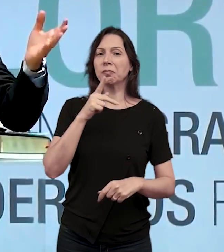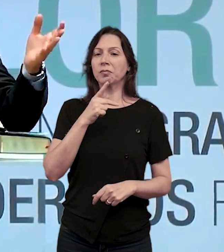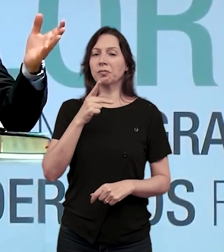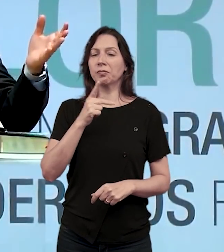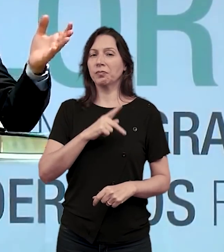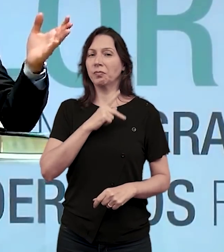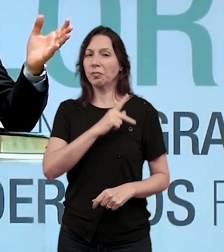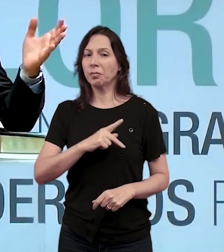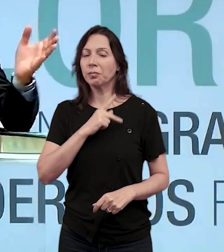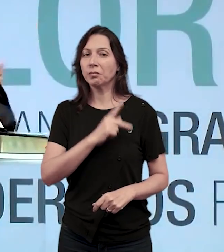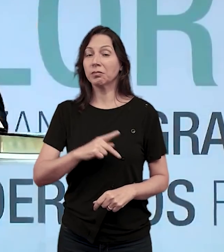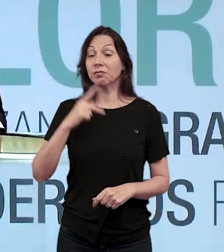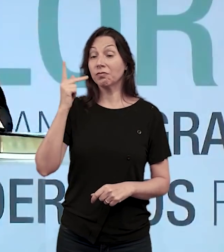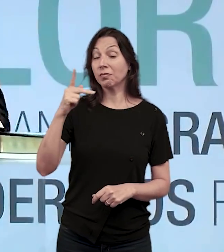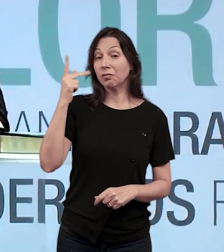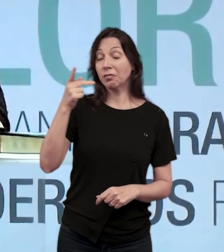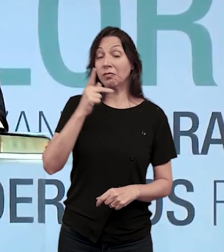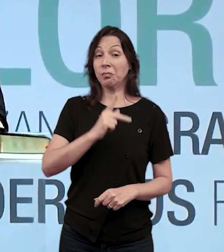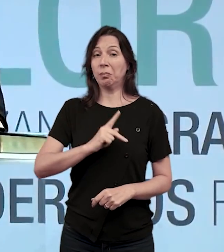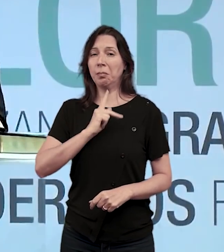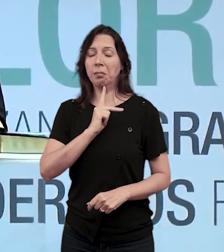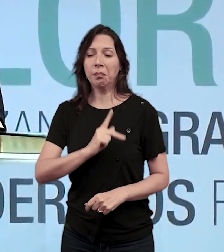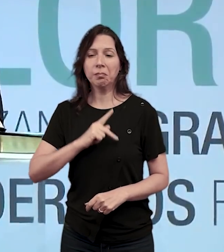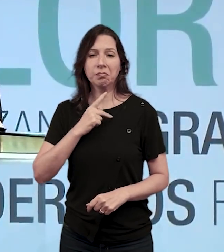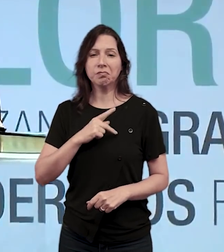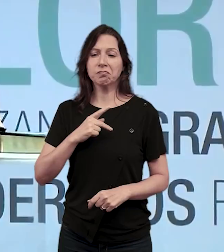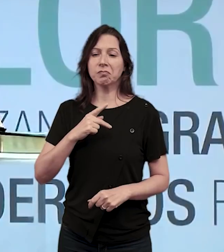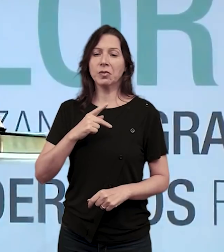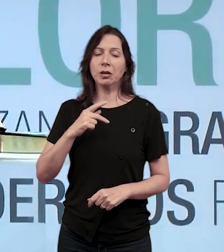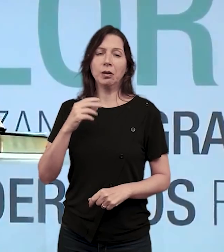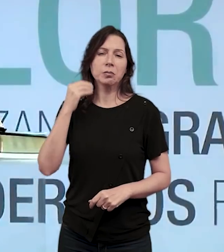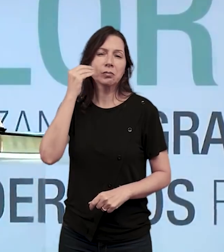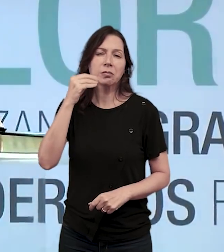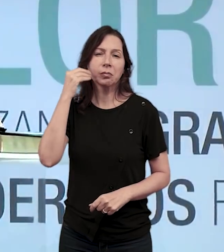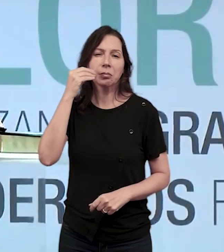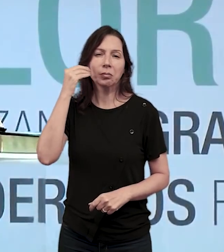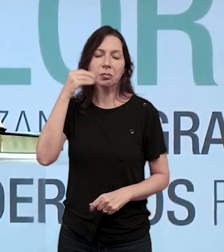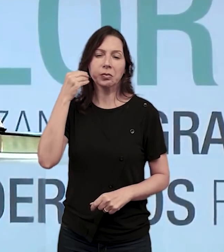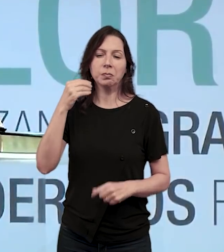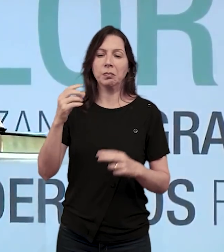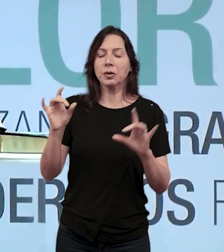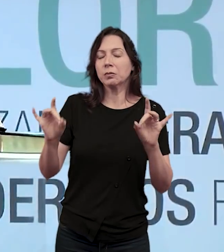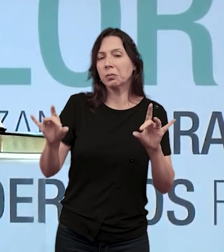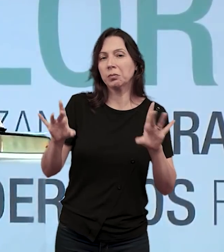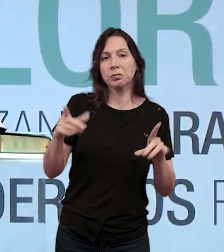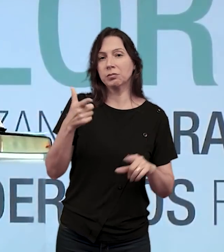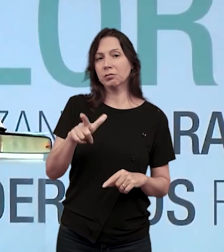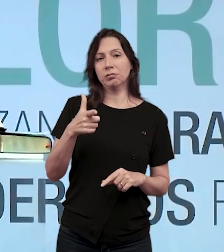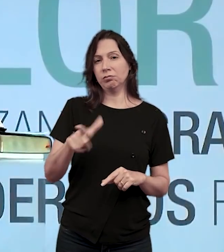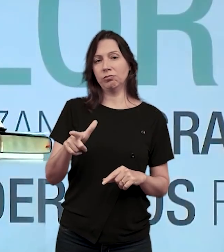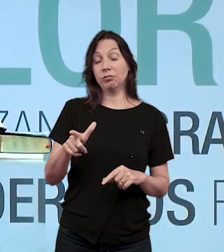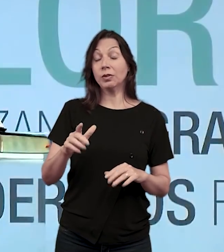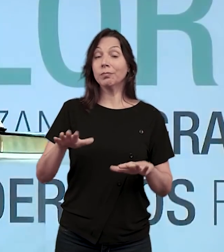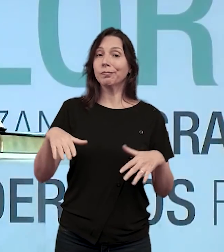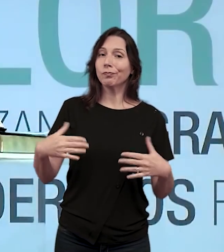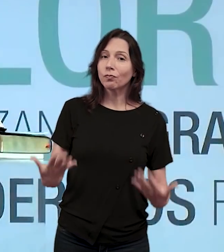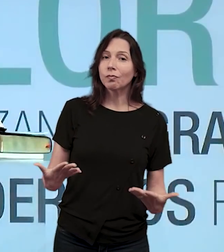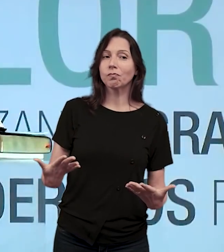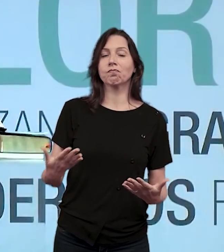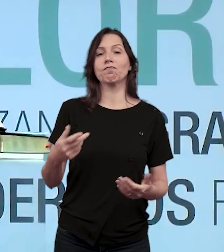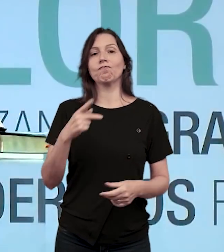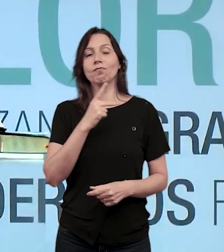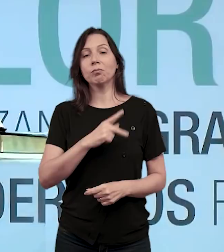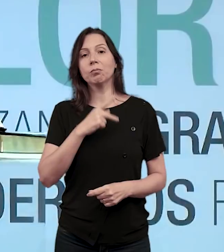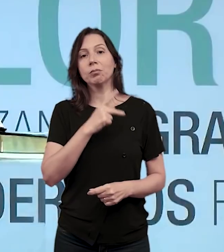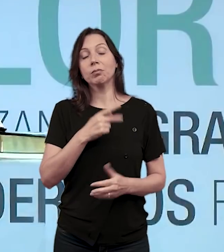místicas e arrebatadoras que eles tinham. A contragosto, Paulo então começa